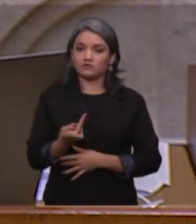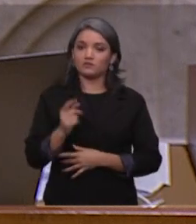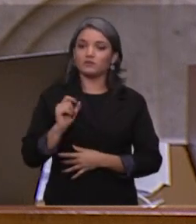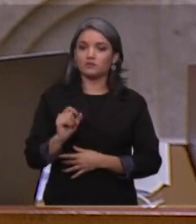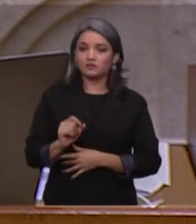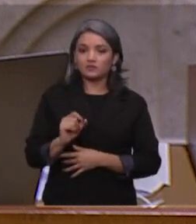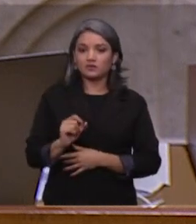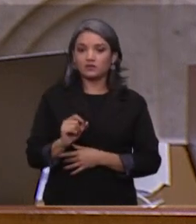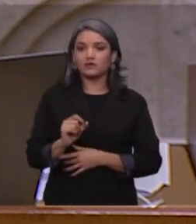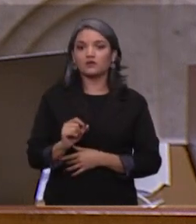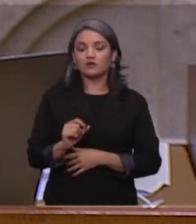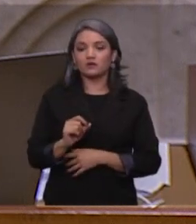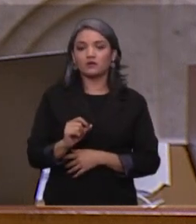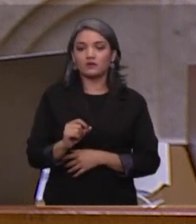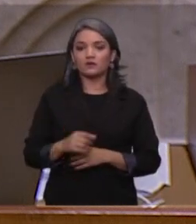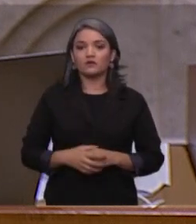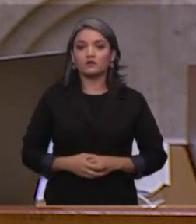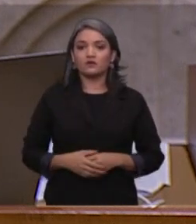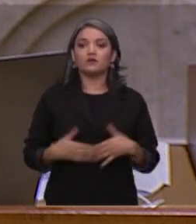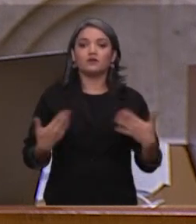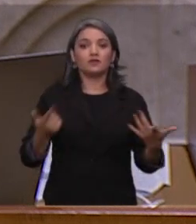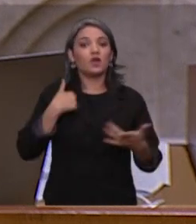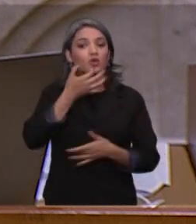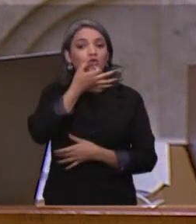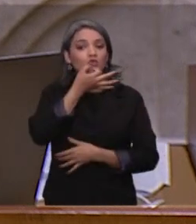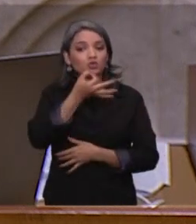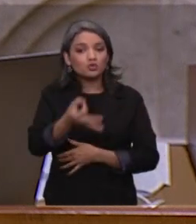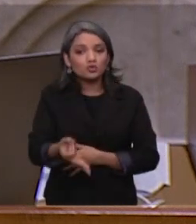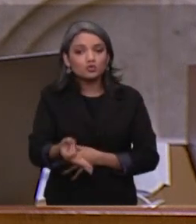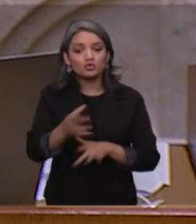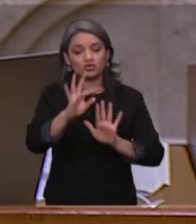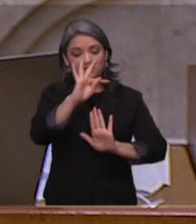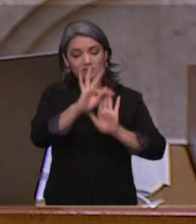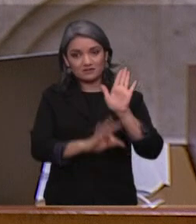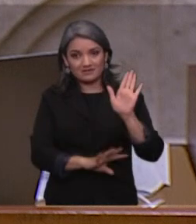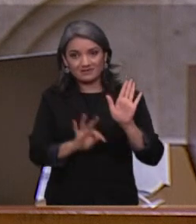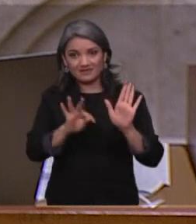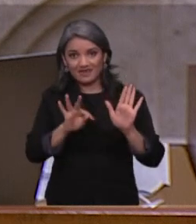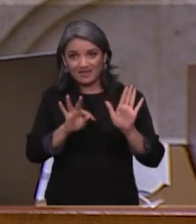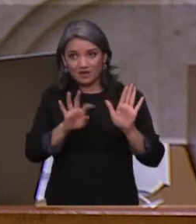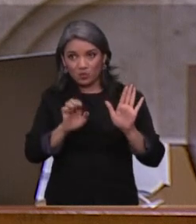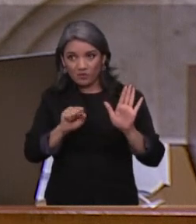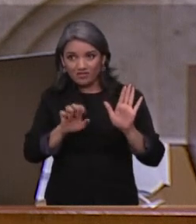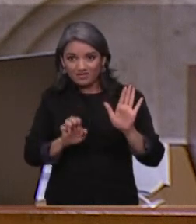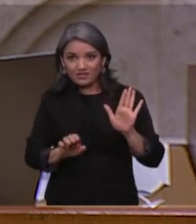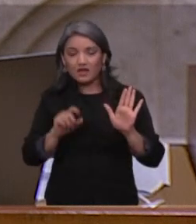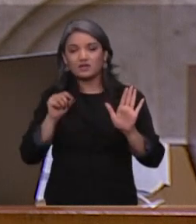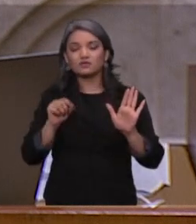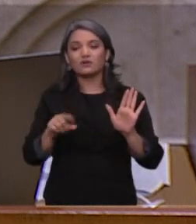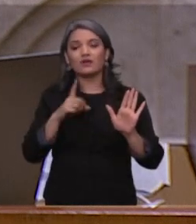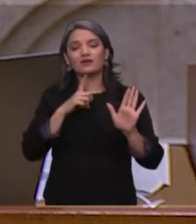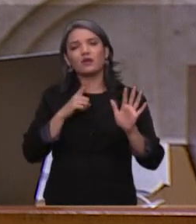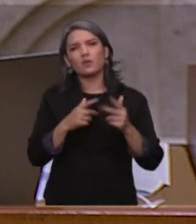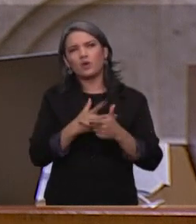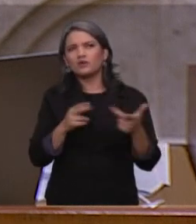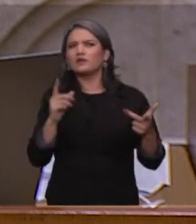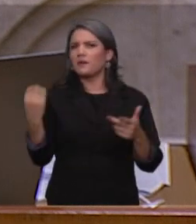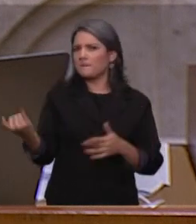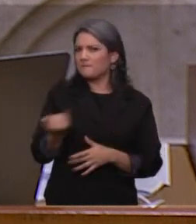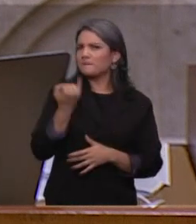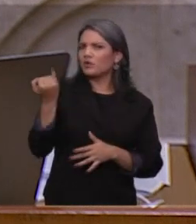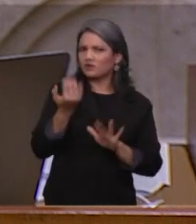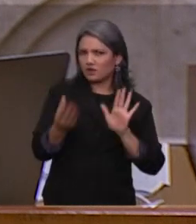sem discordar de sua excelência, proponho uma tese que eu acho que cobre uma situação que eu considero importante de